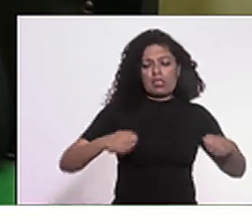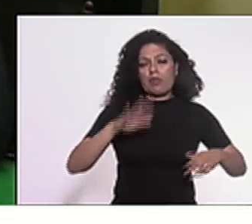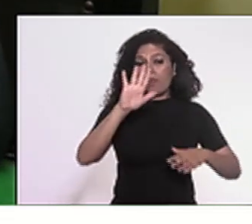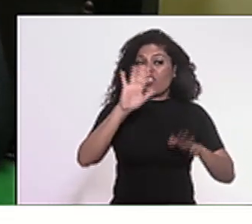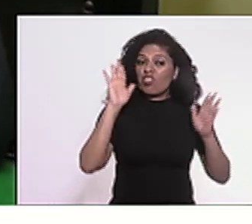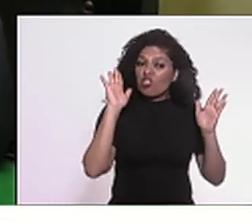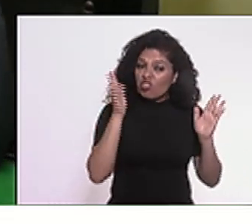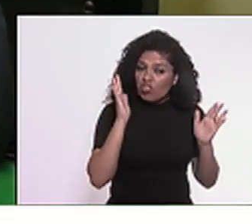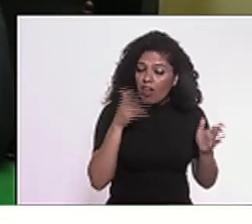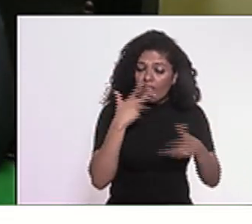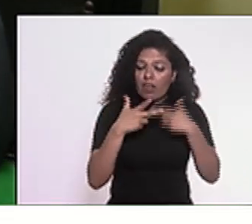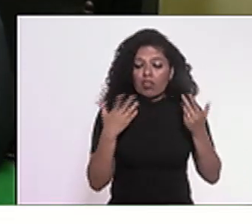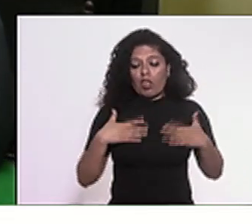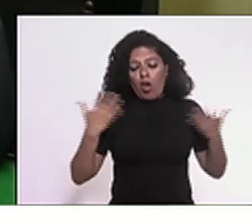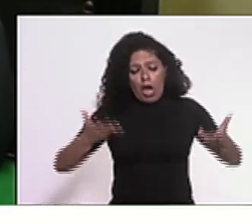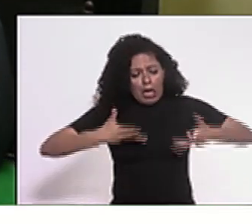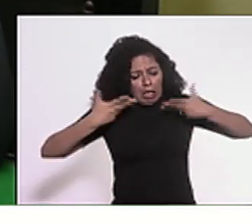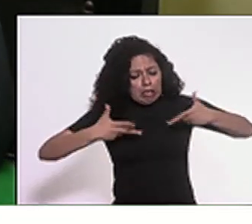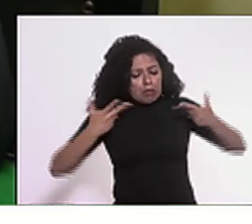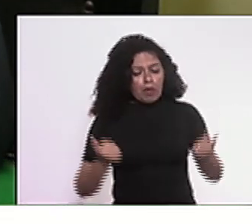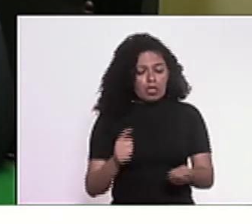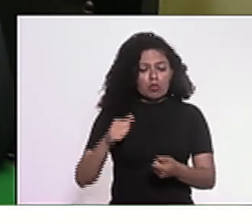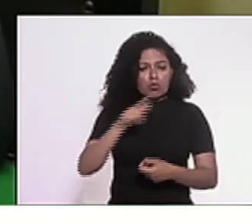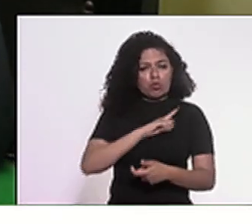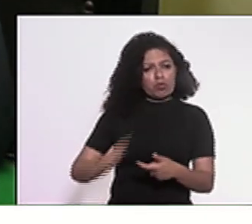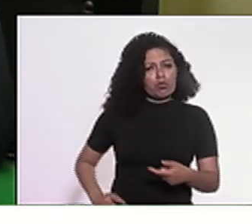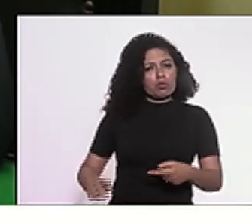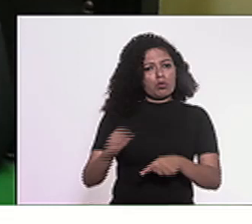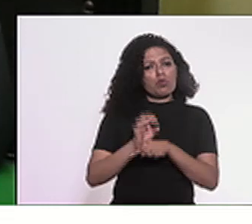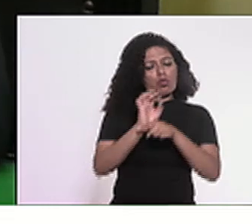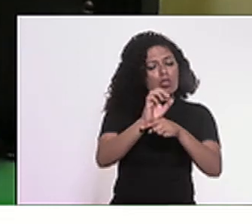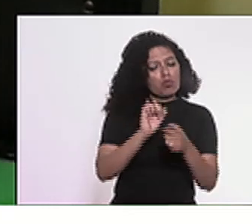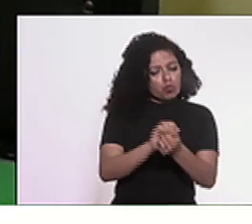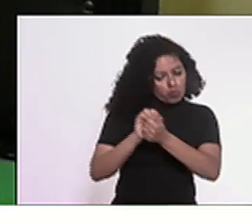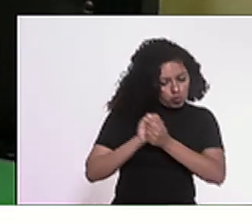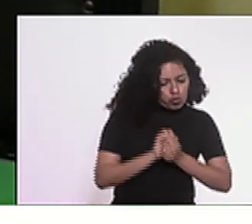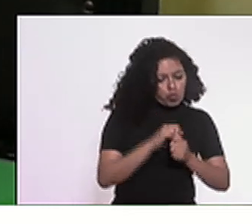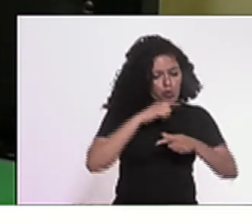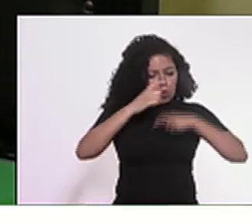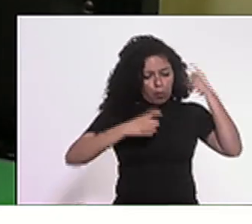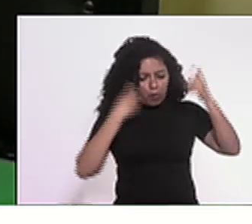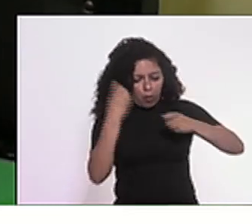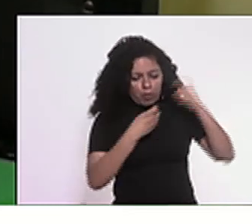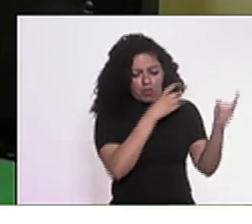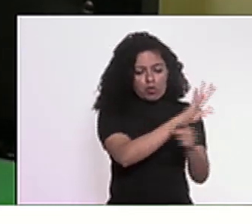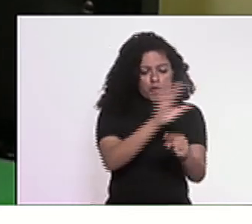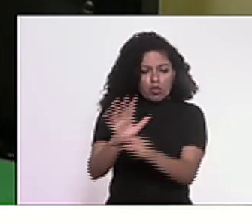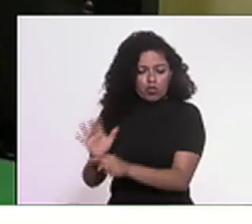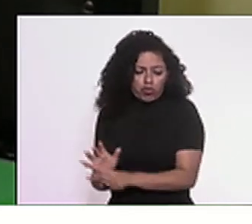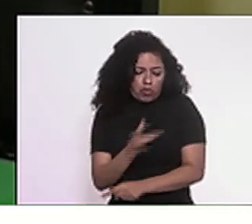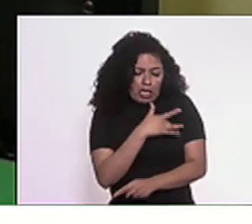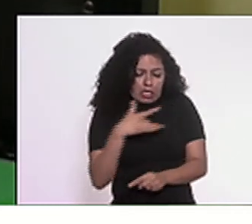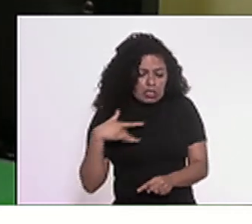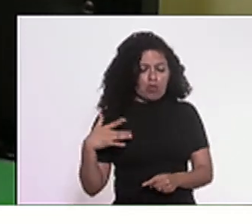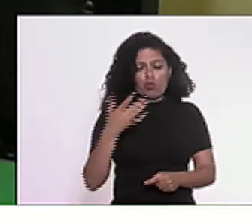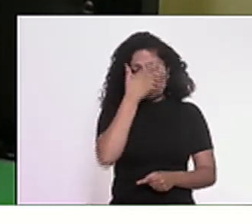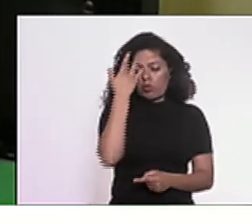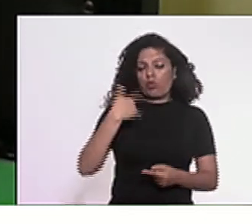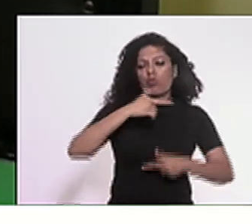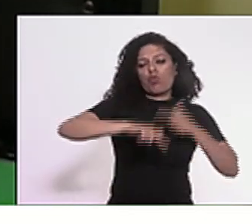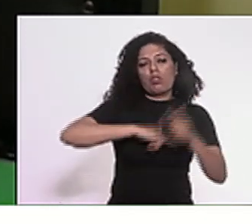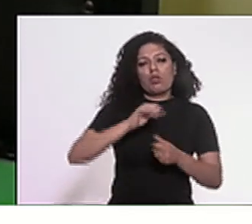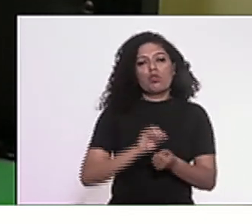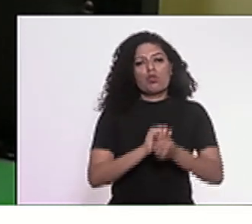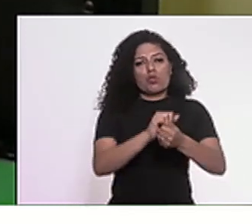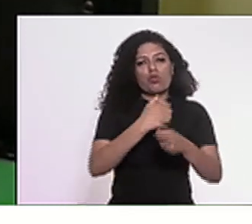feliz que o governo do Estado tenha também essa preocupação com o servidor público, com a saúde do servidor público, com o ambiente de